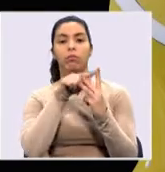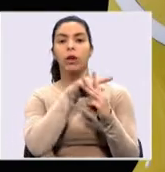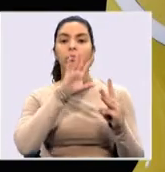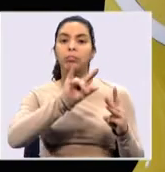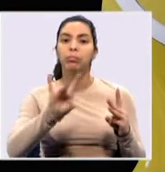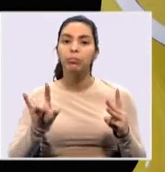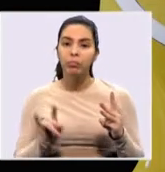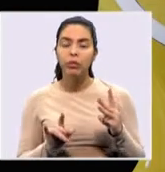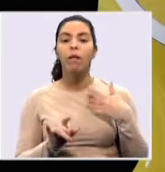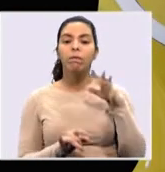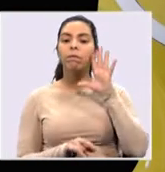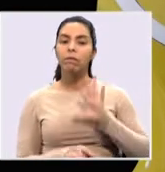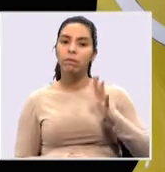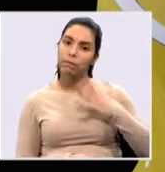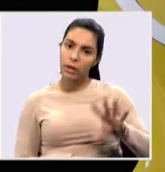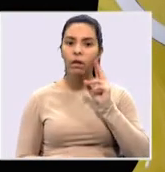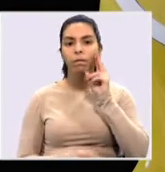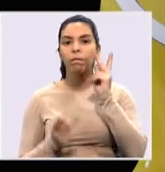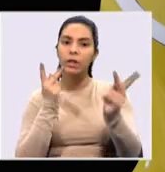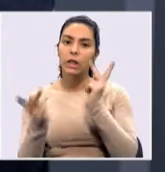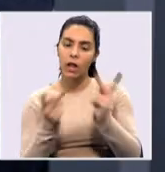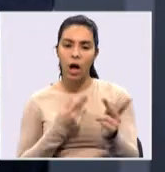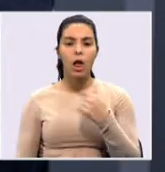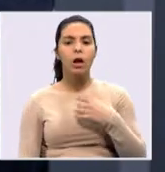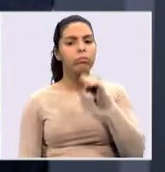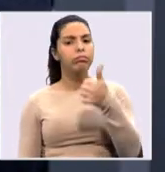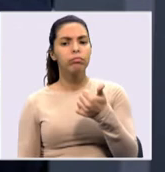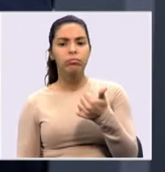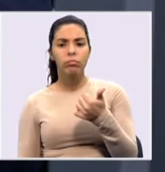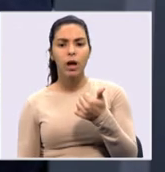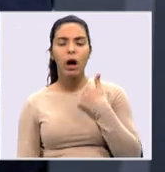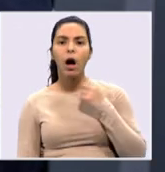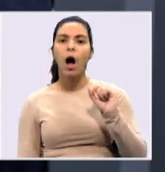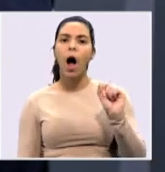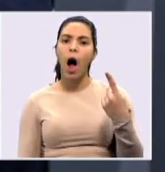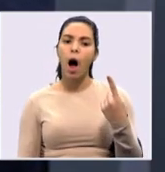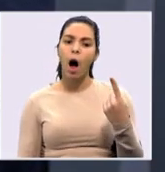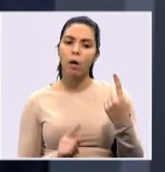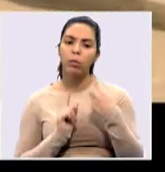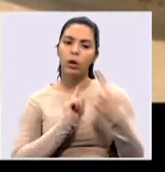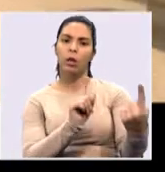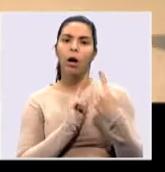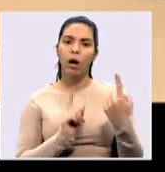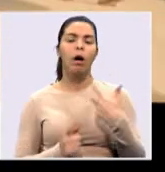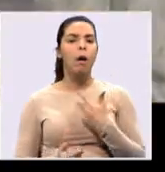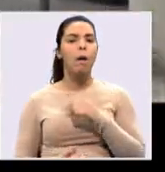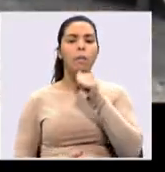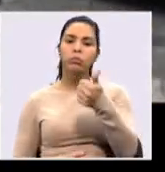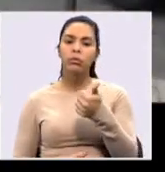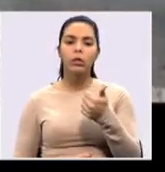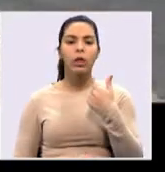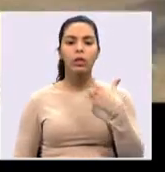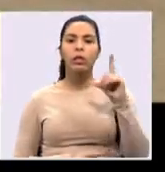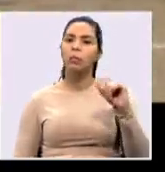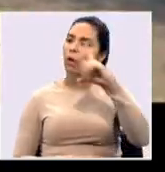interesse e, por surpresa minha, não consegui visitar esses pontos de interesse de uma forma rápida, de uma forma como eu